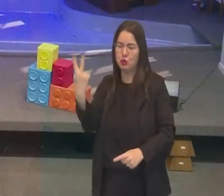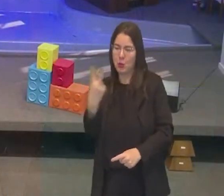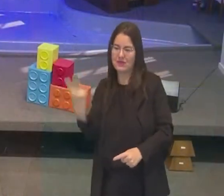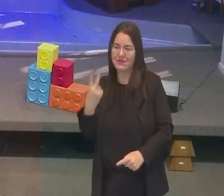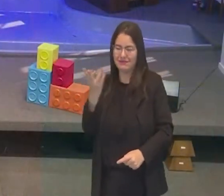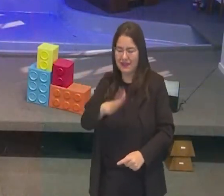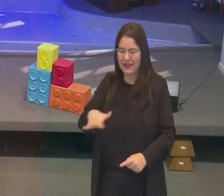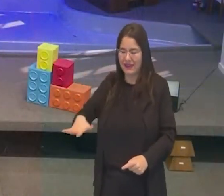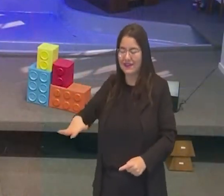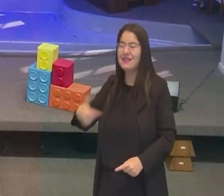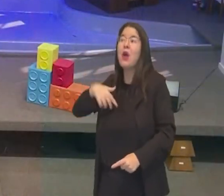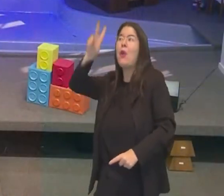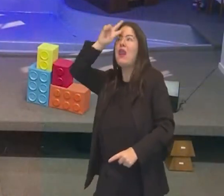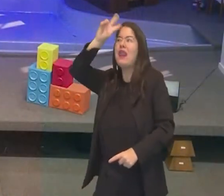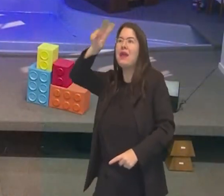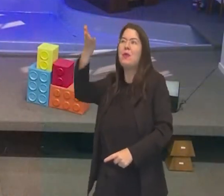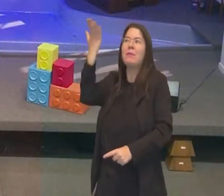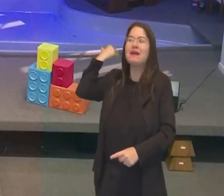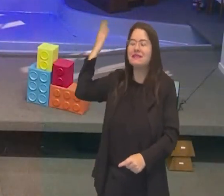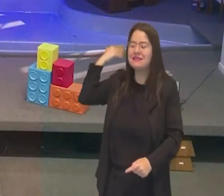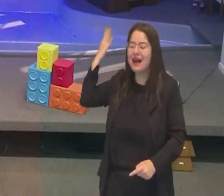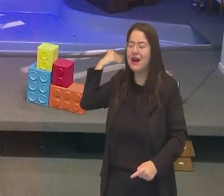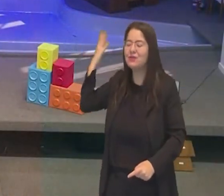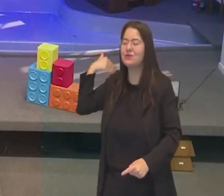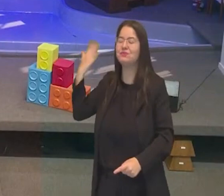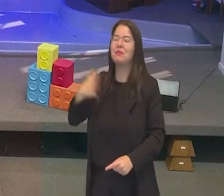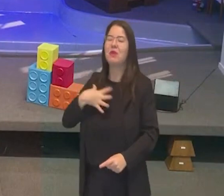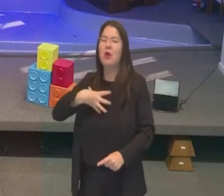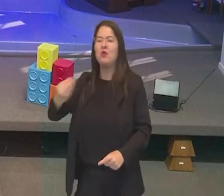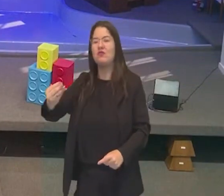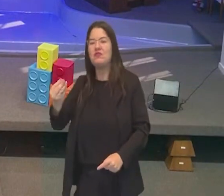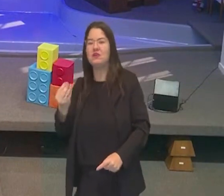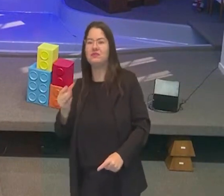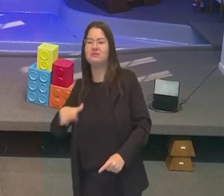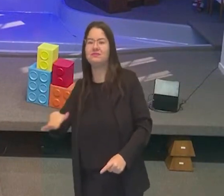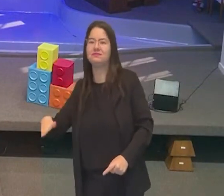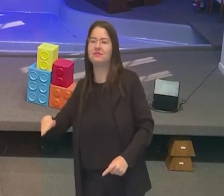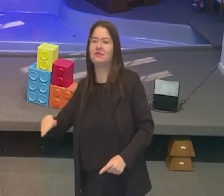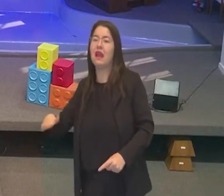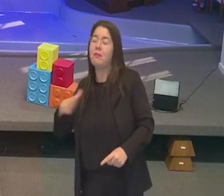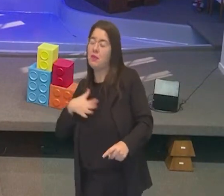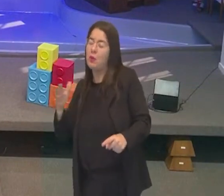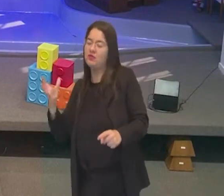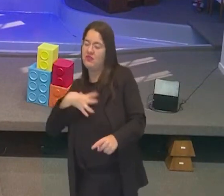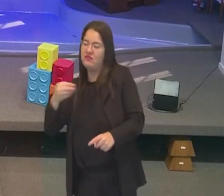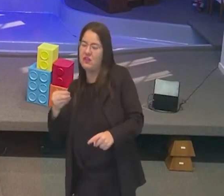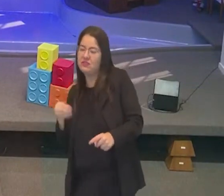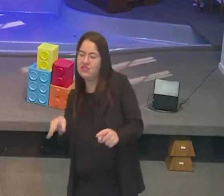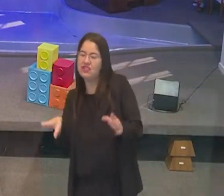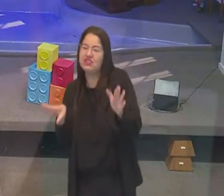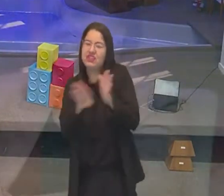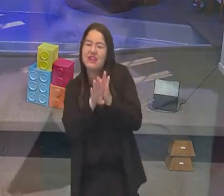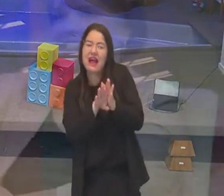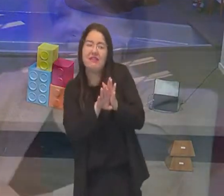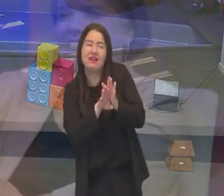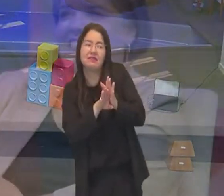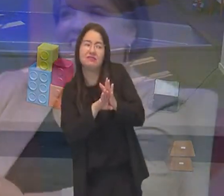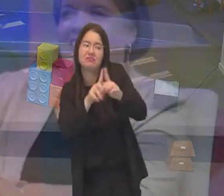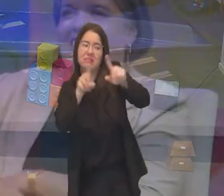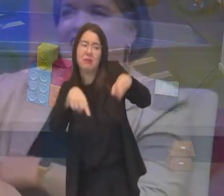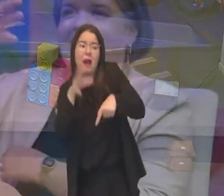a Lara quanto o Pedro. Quando eram pequenos, antes de dormir, chegavam lá no quarto, para mim ou para a Lívia, e